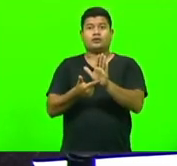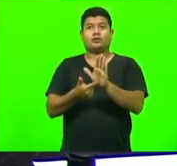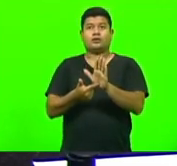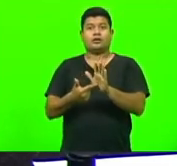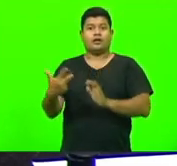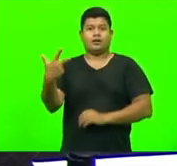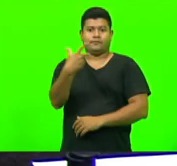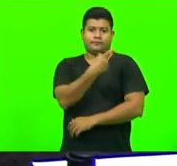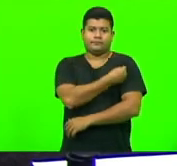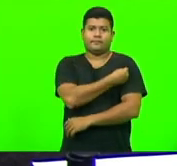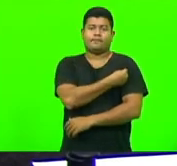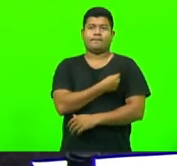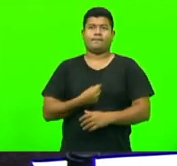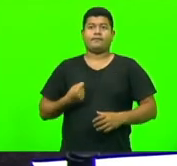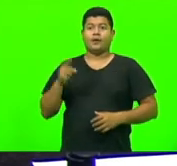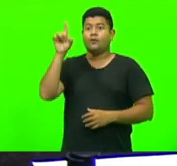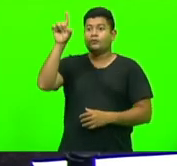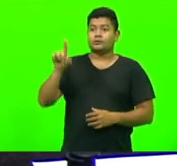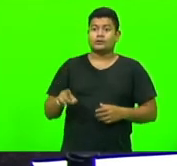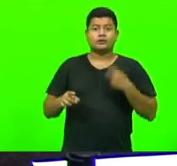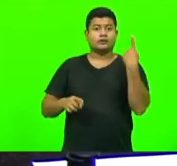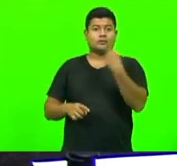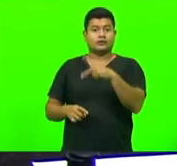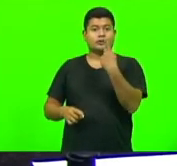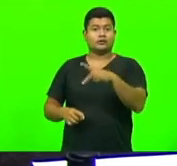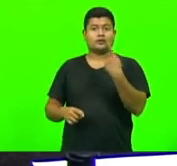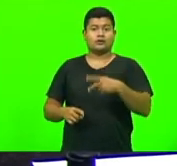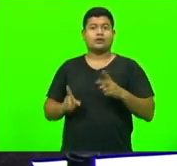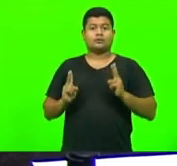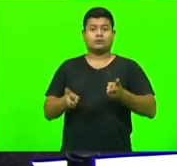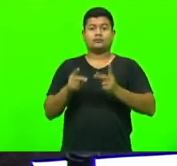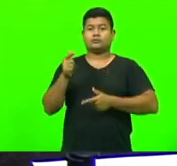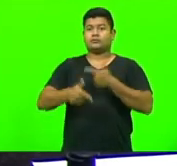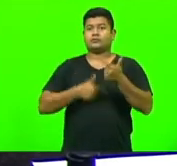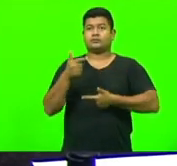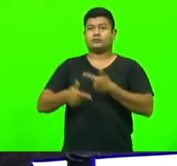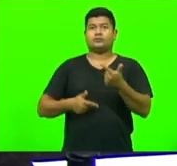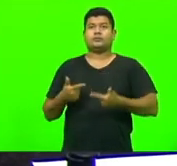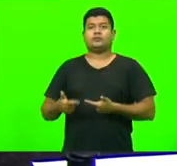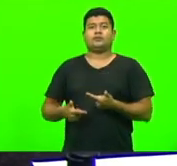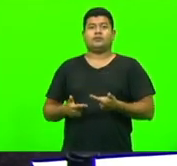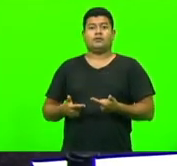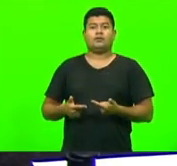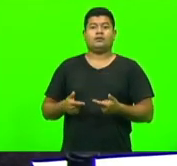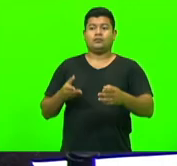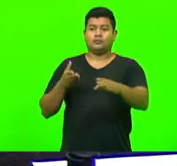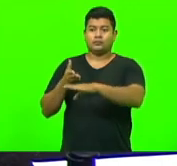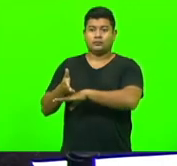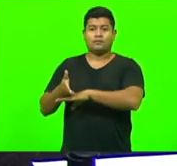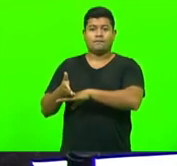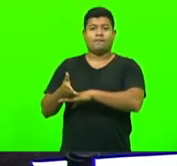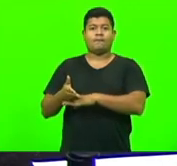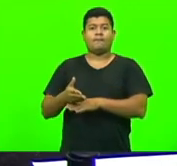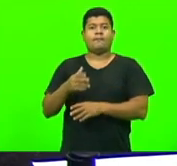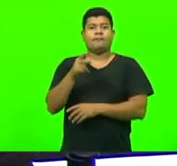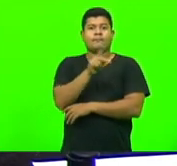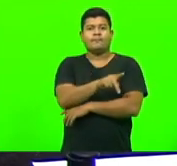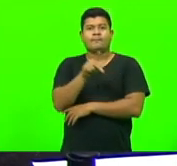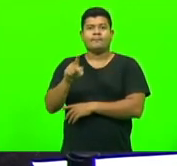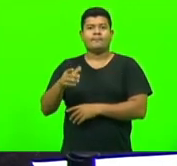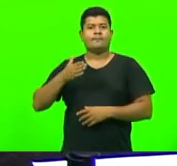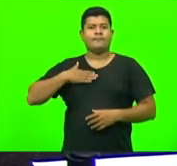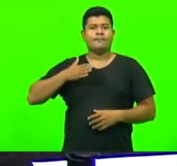vacina. Daí o direito dele de poder continuar trabalhando, de ingressar como professor, não pode. O meu